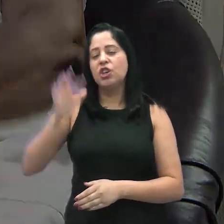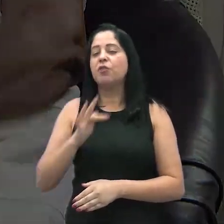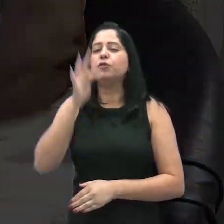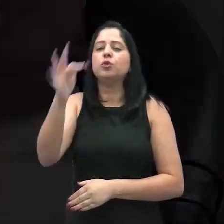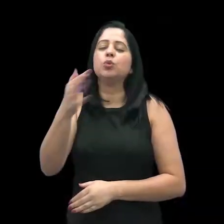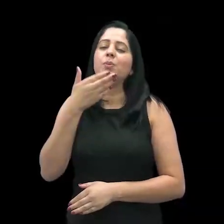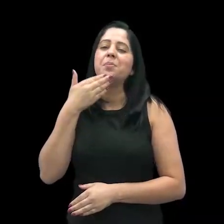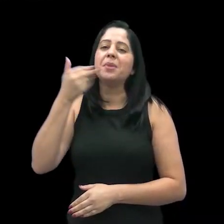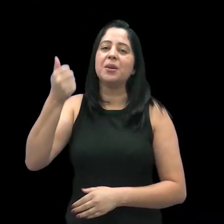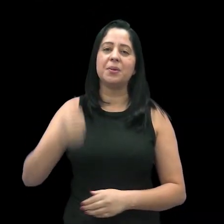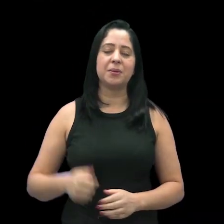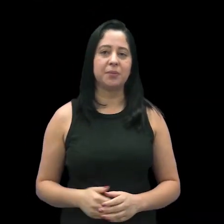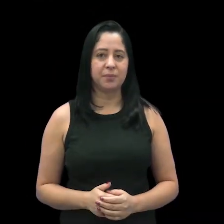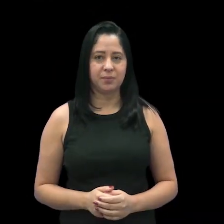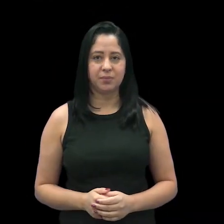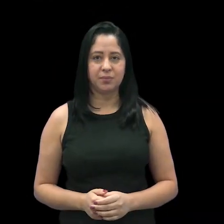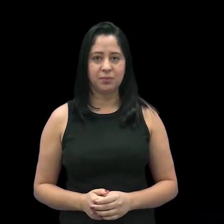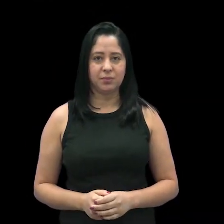viriam.